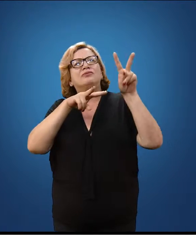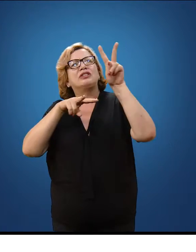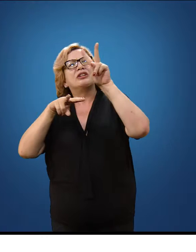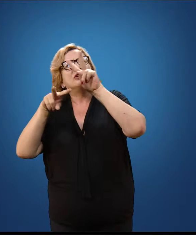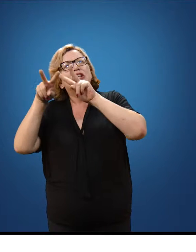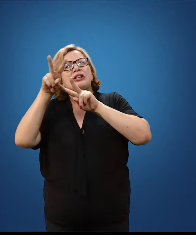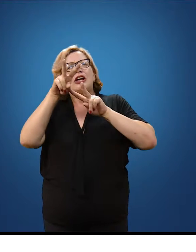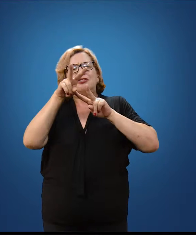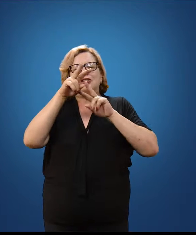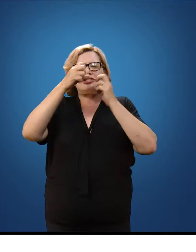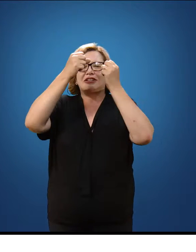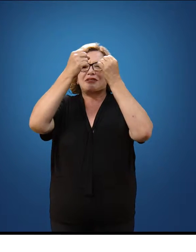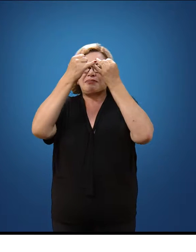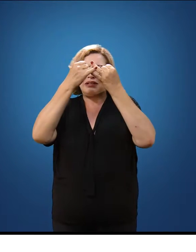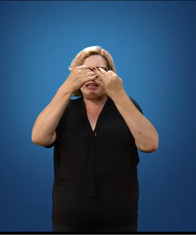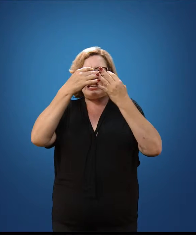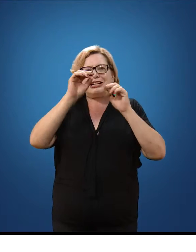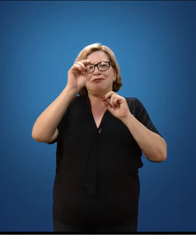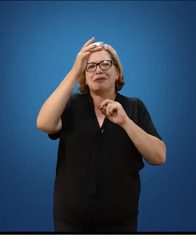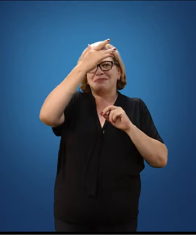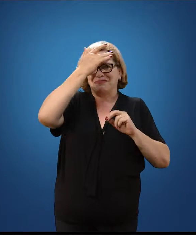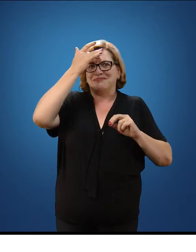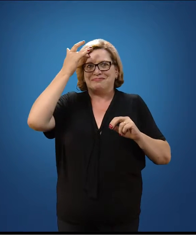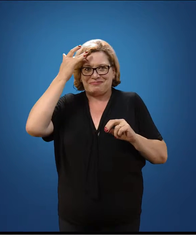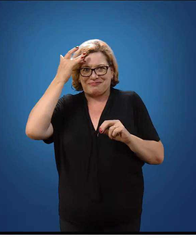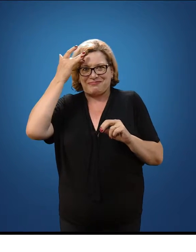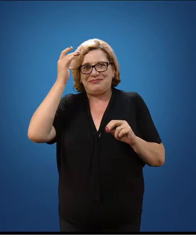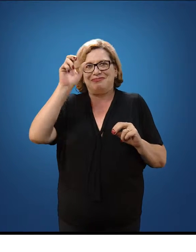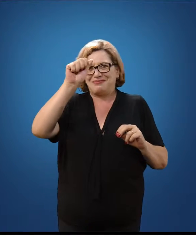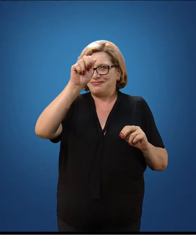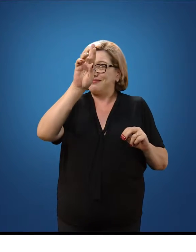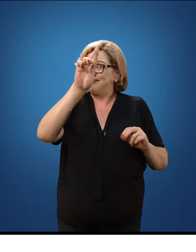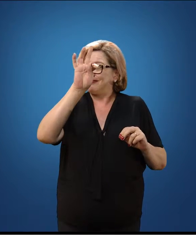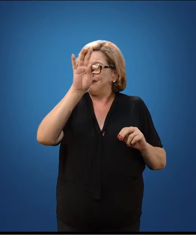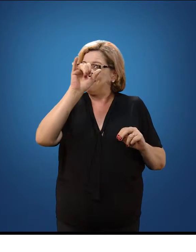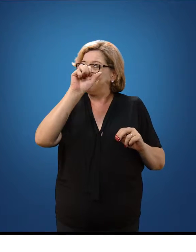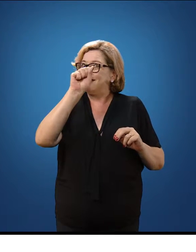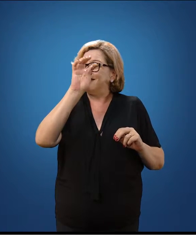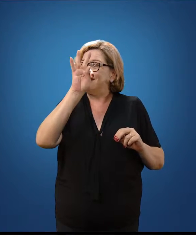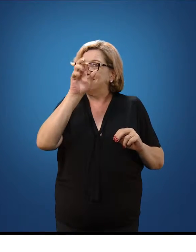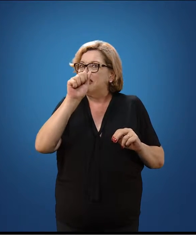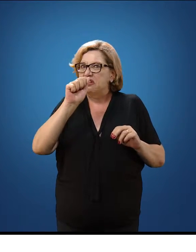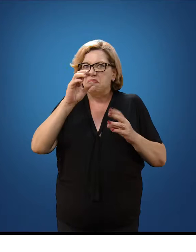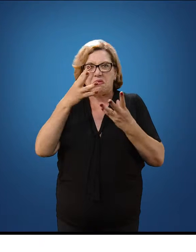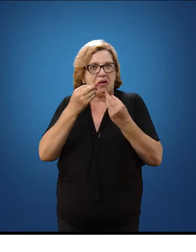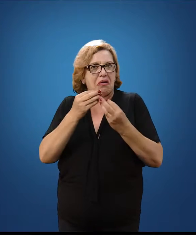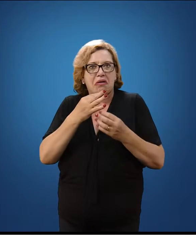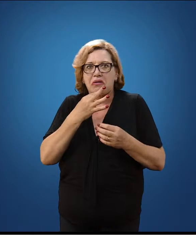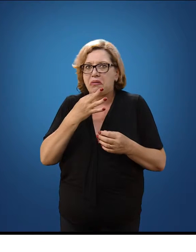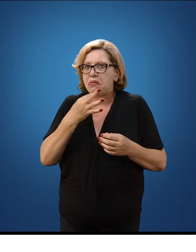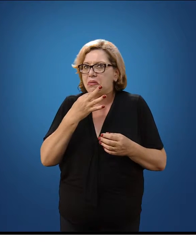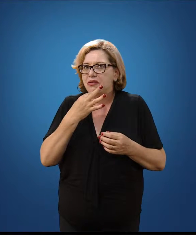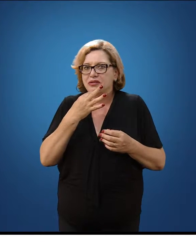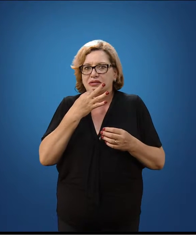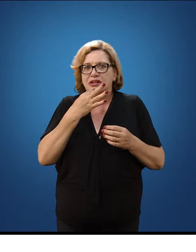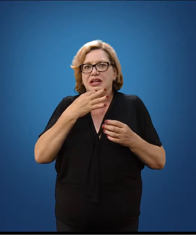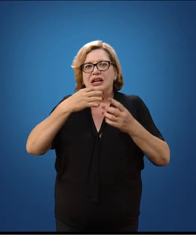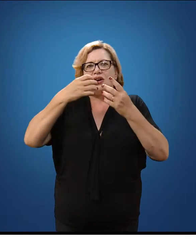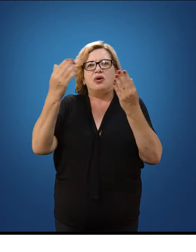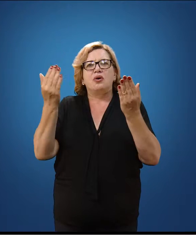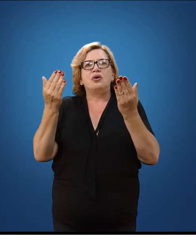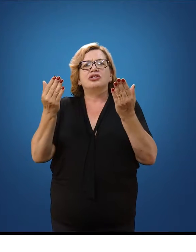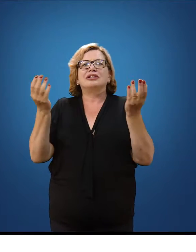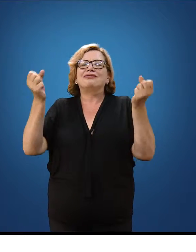fala de determinado artista para os alunos, muitos deles não têm conhecimento. Hoje ainda estava lecionando numa escola, a gente estava falando